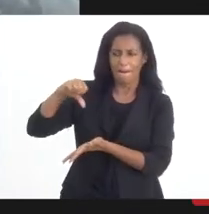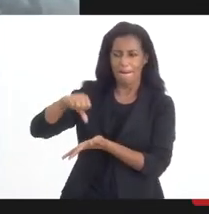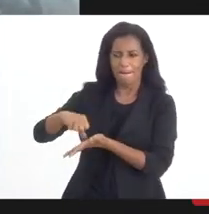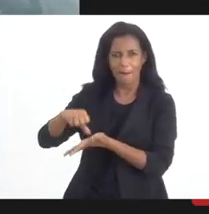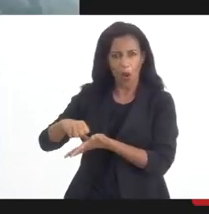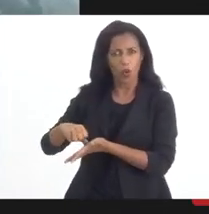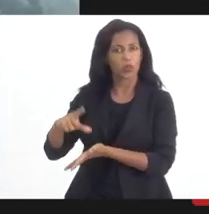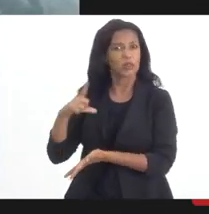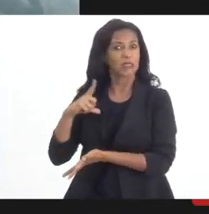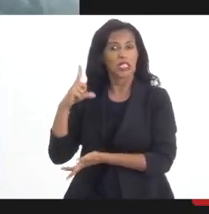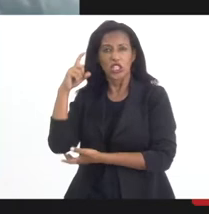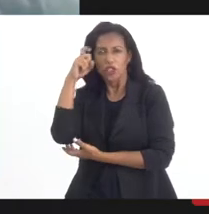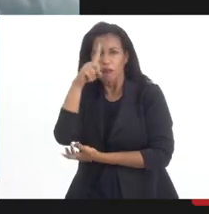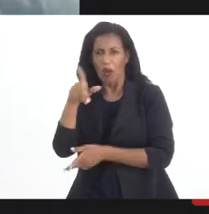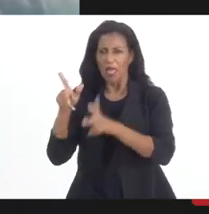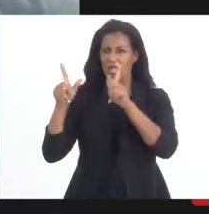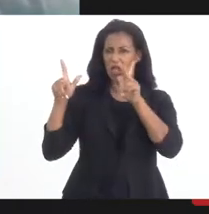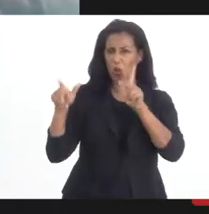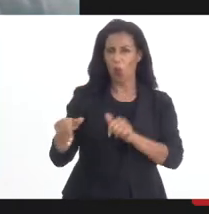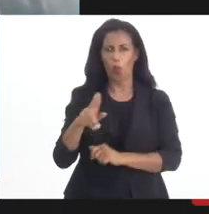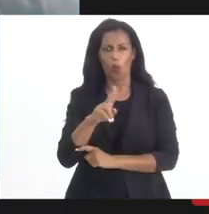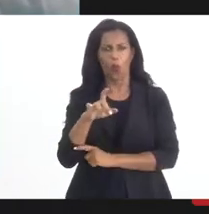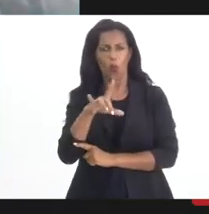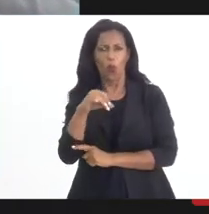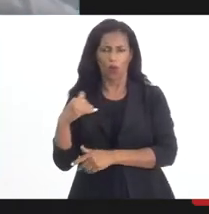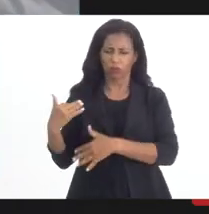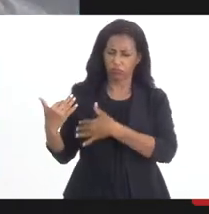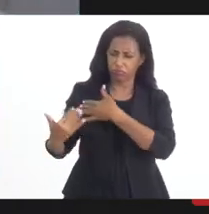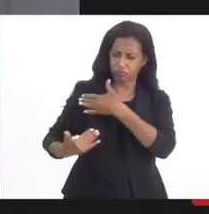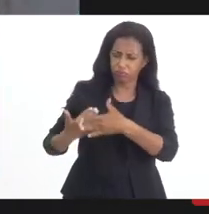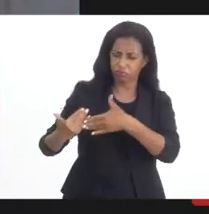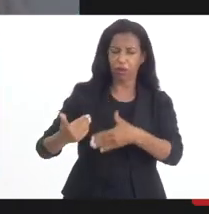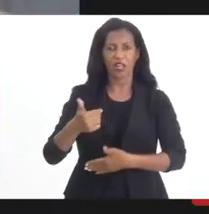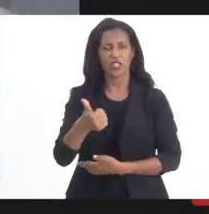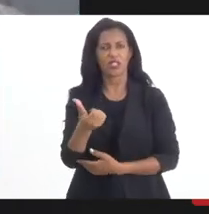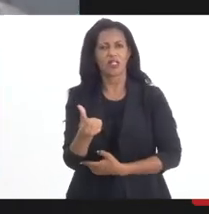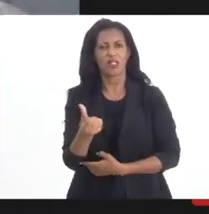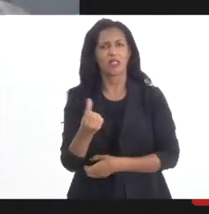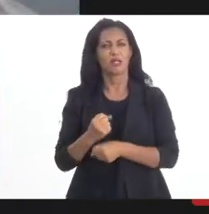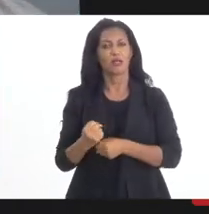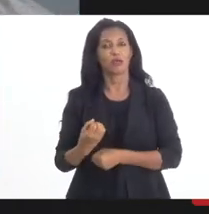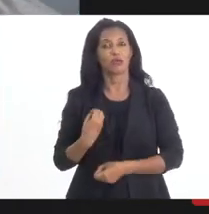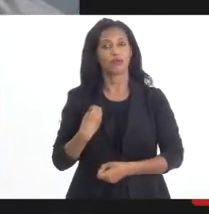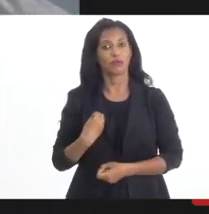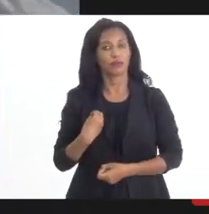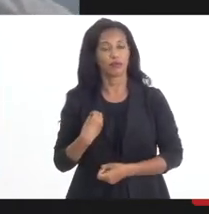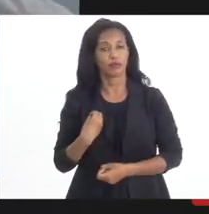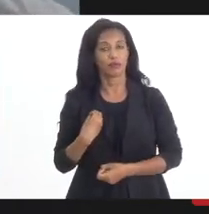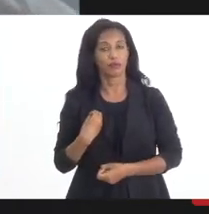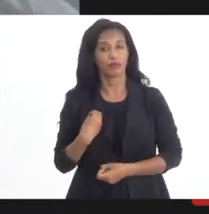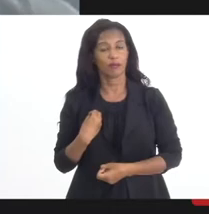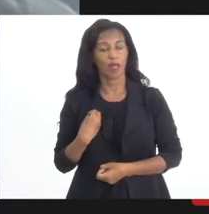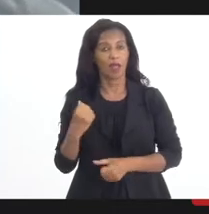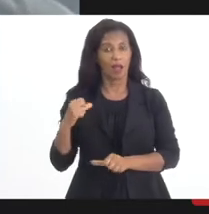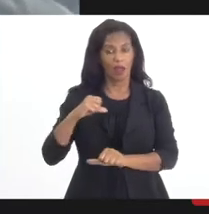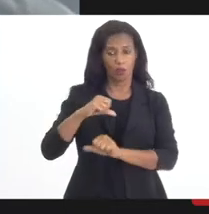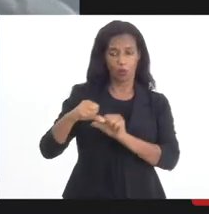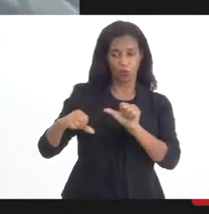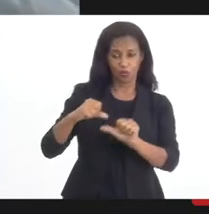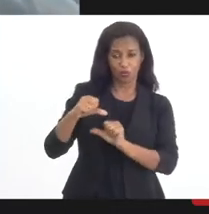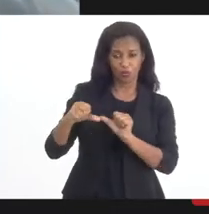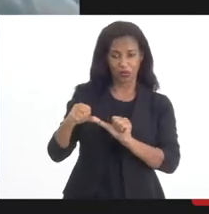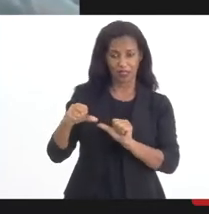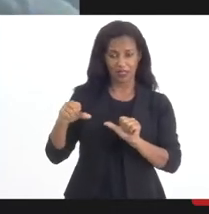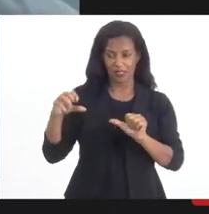a dificuldade que a UESO enfrentou ao longo de seus 16 anos de existência. A fusão UESO-UERJ busca